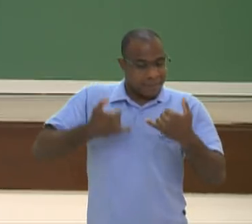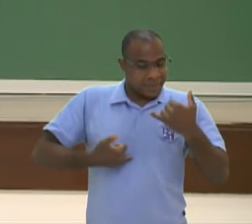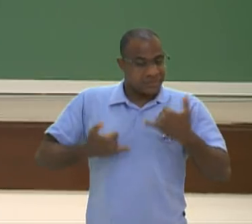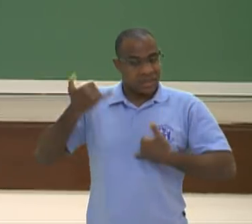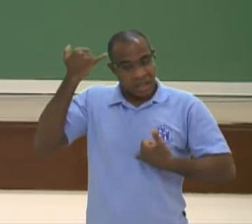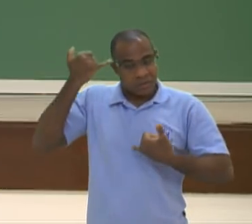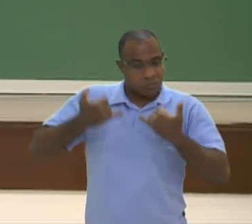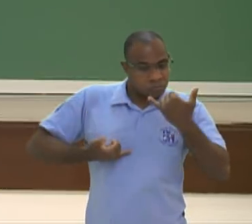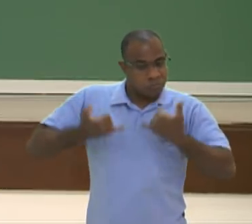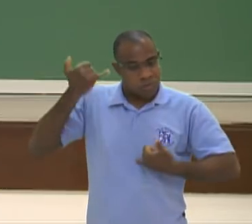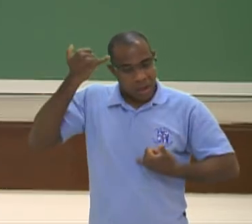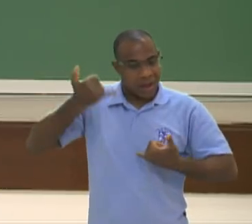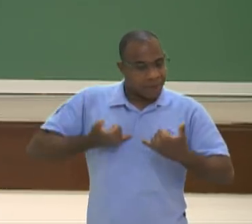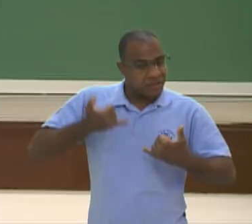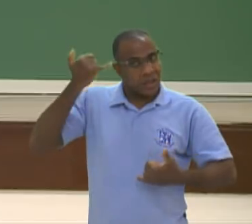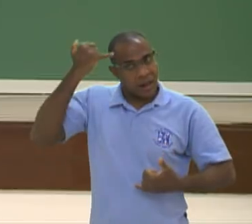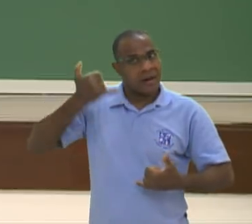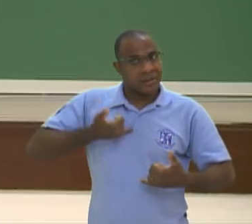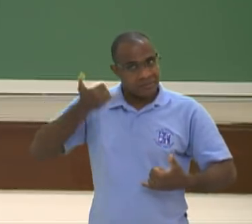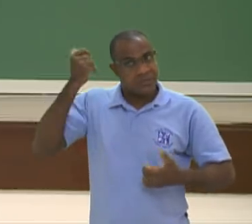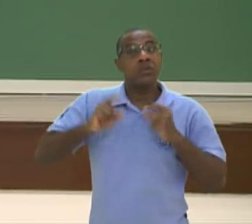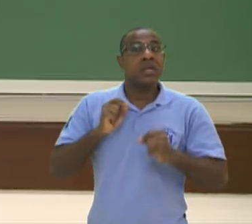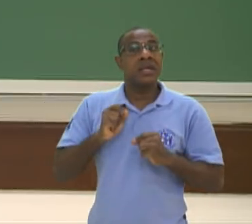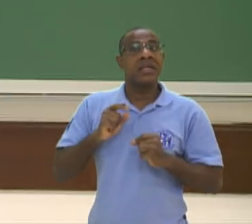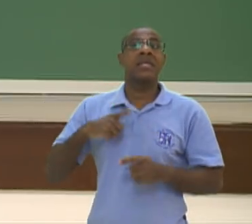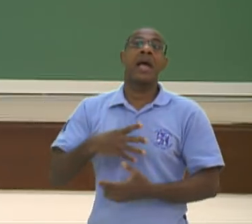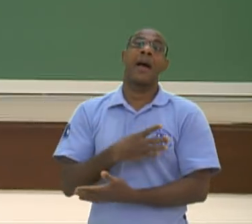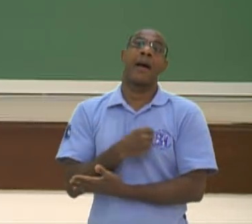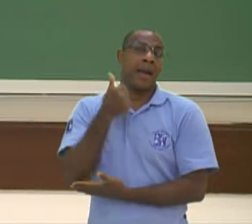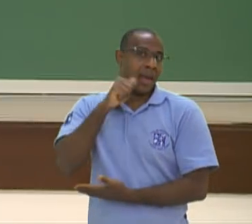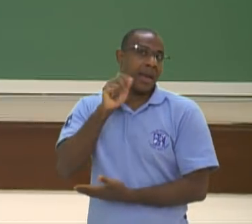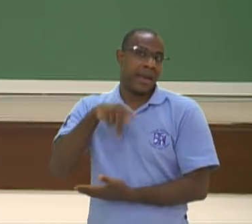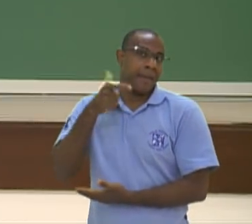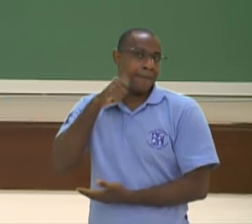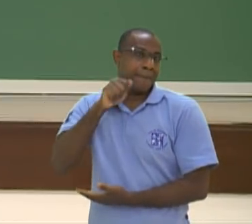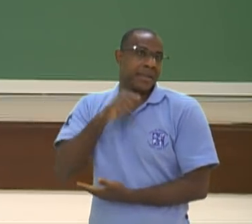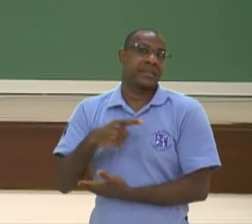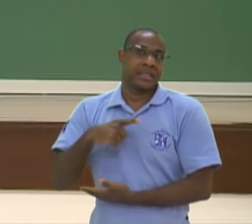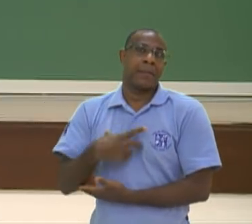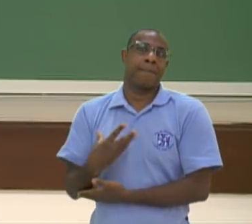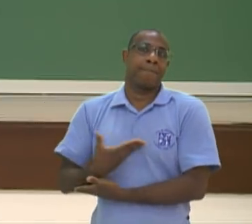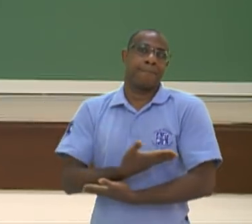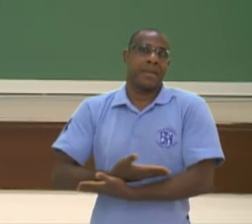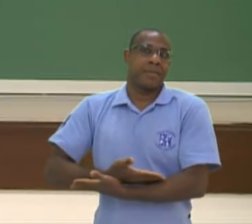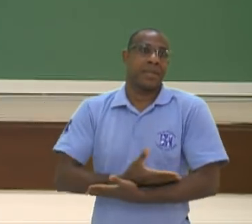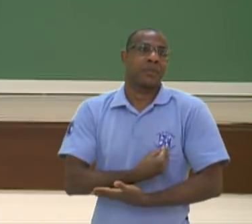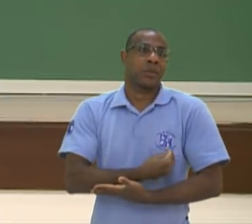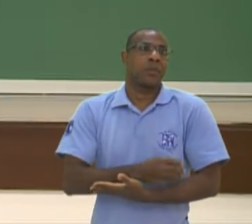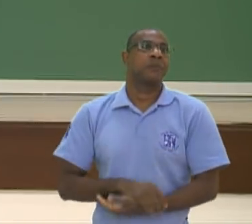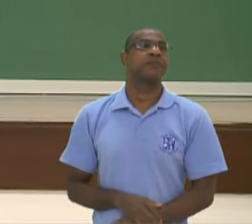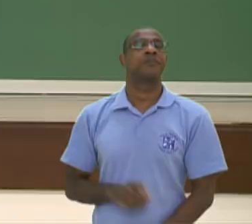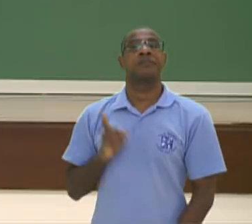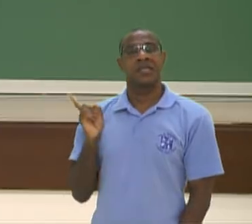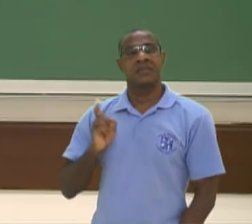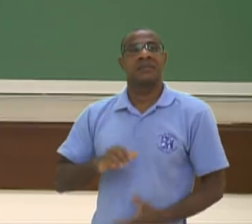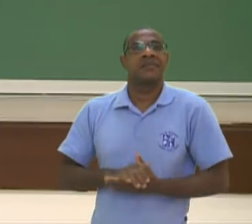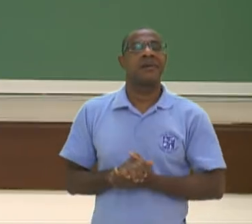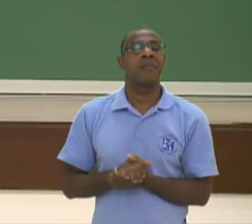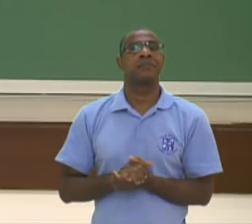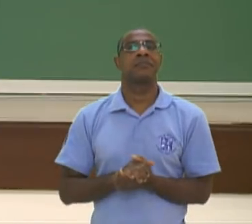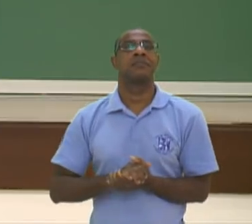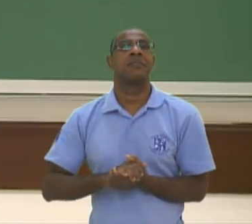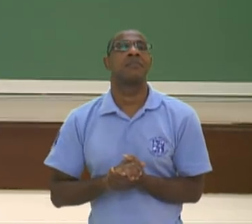mãe, e estimula a produção da prolactina. Não é legal isso? Então olha só, aqui é a prolactina produzida